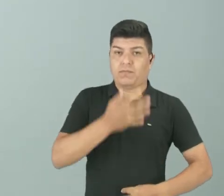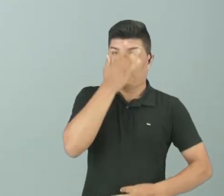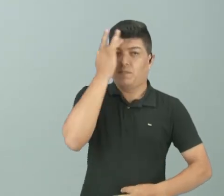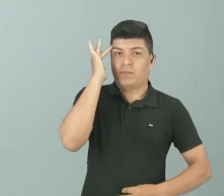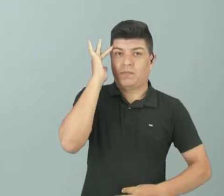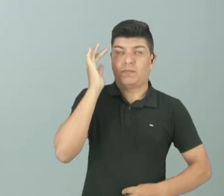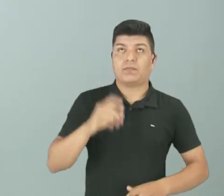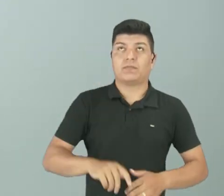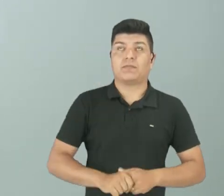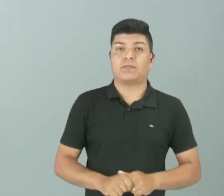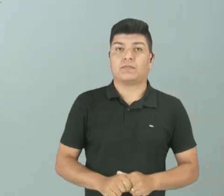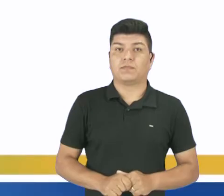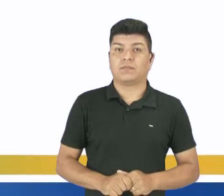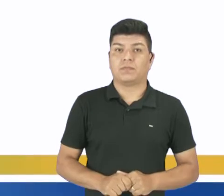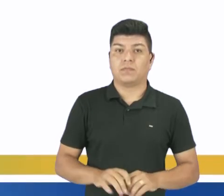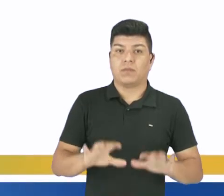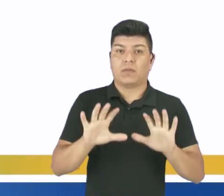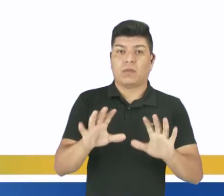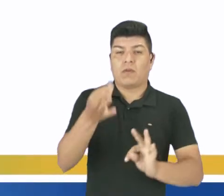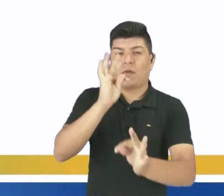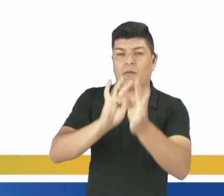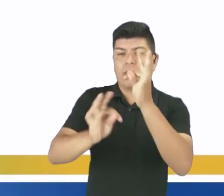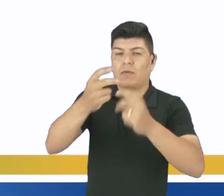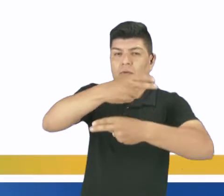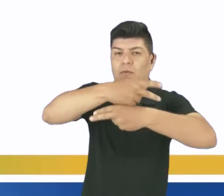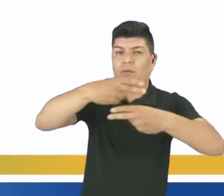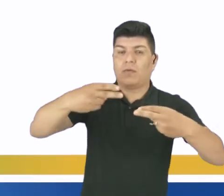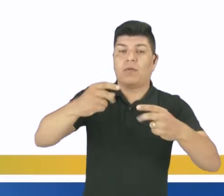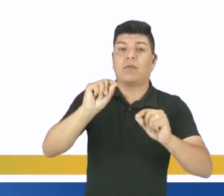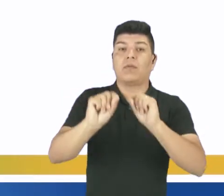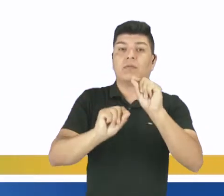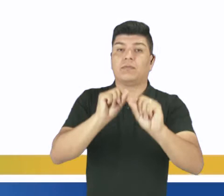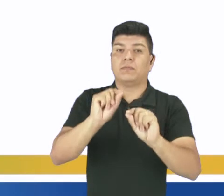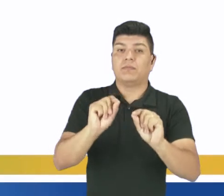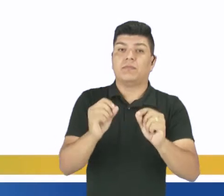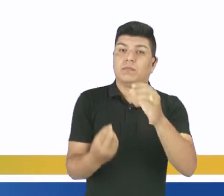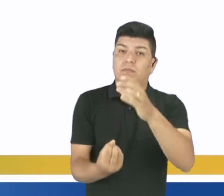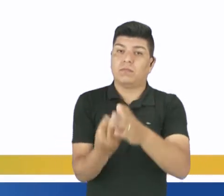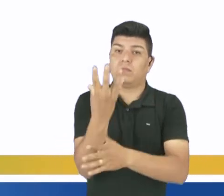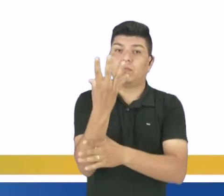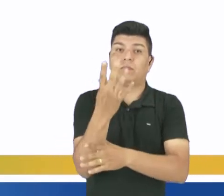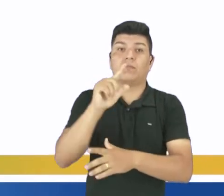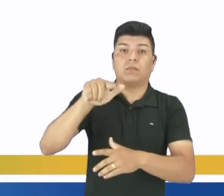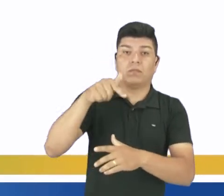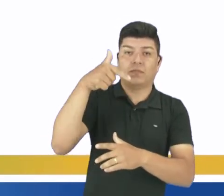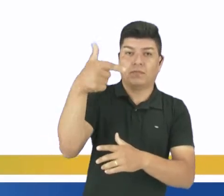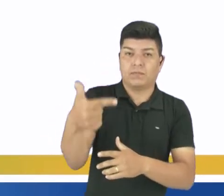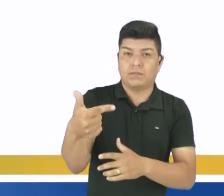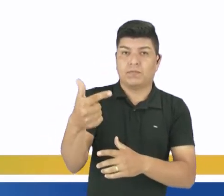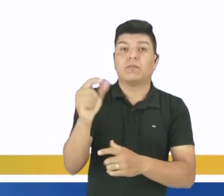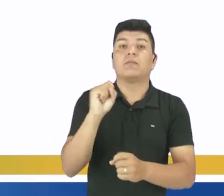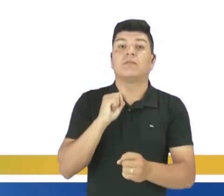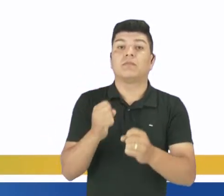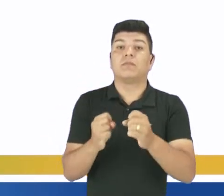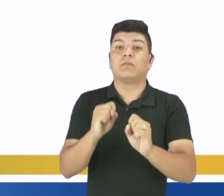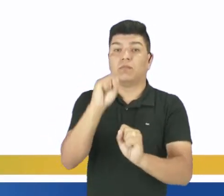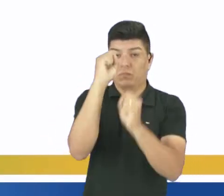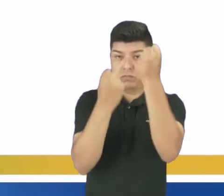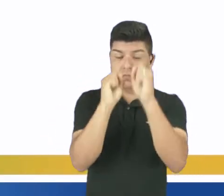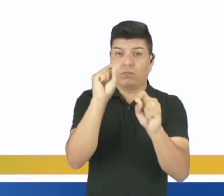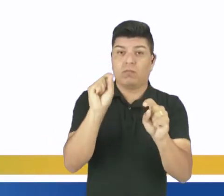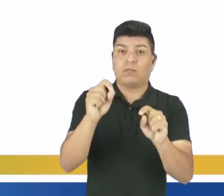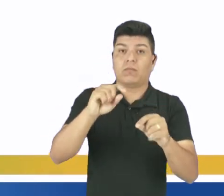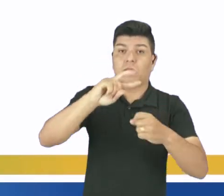paciente. Produto tecnológico é um objeto que surge após a fabricação, sendo